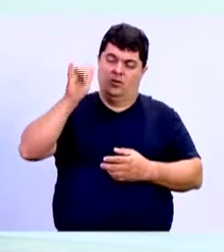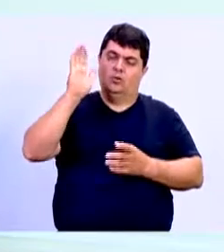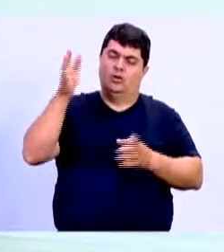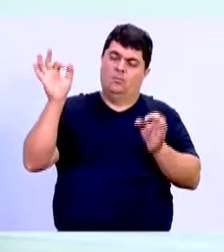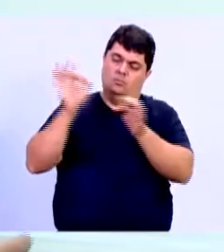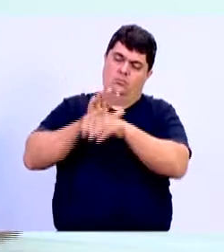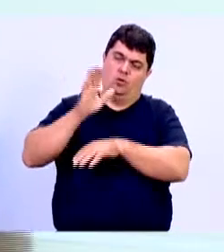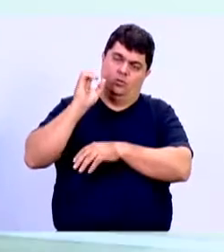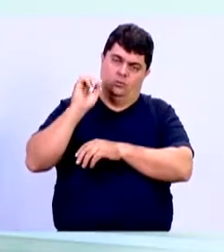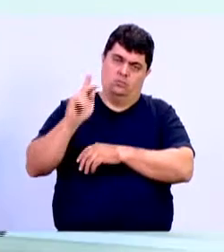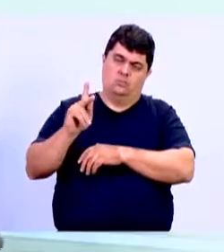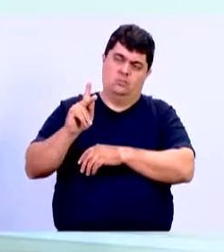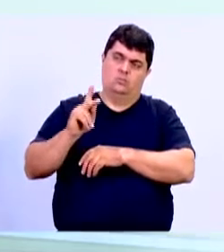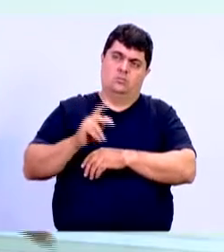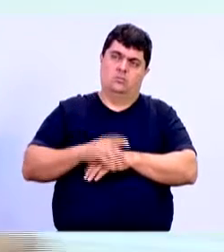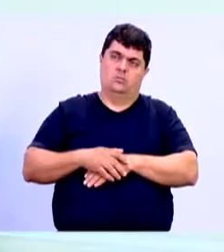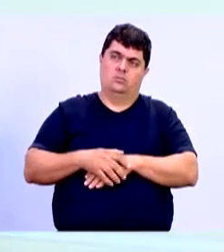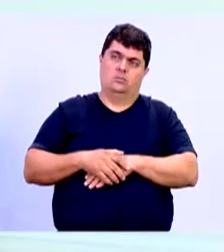para